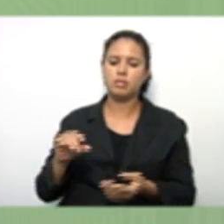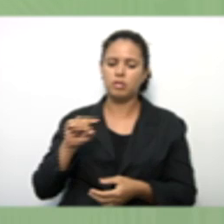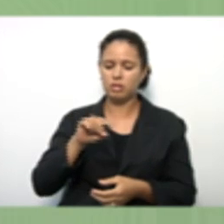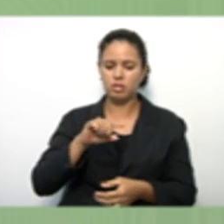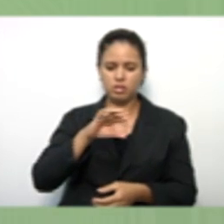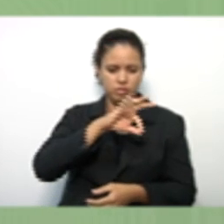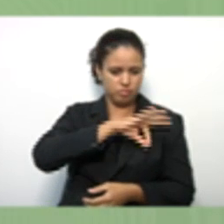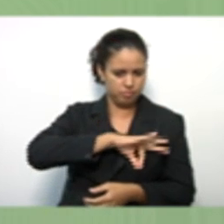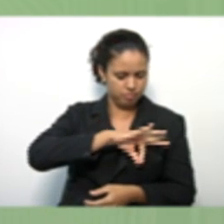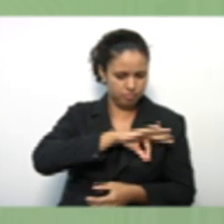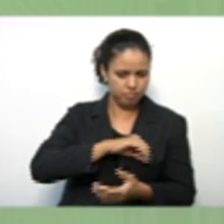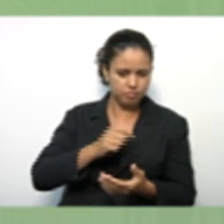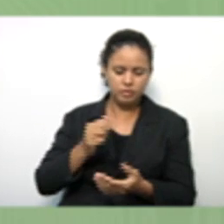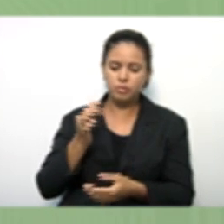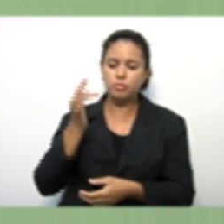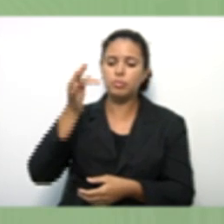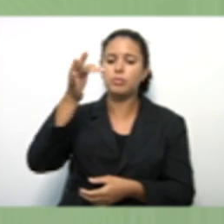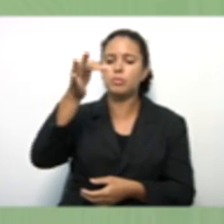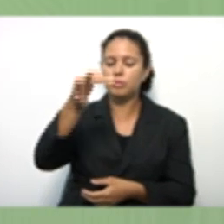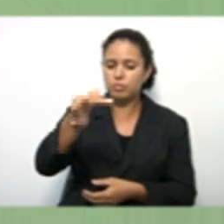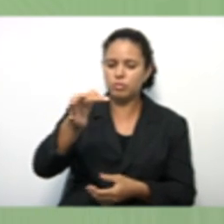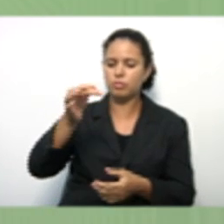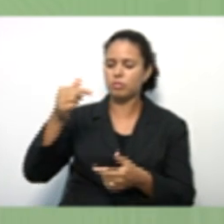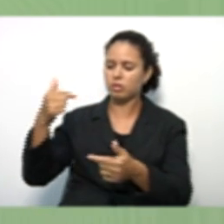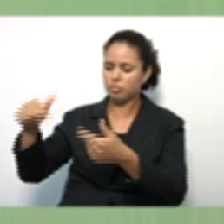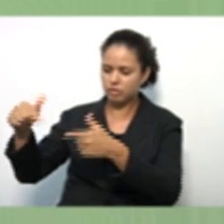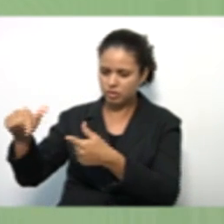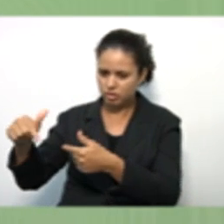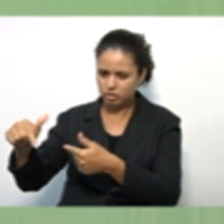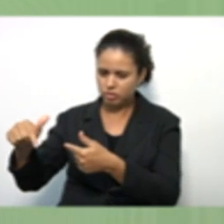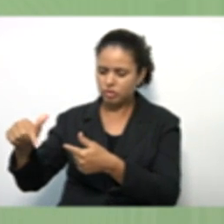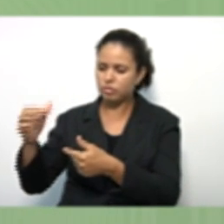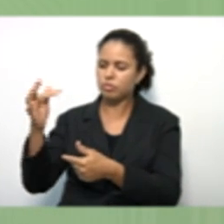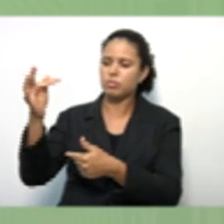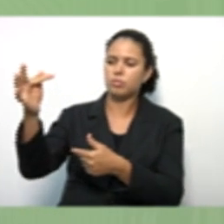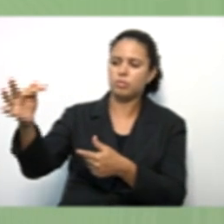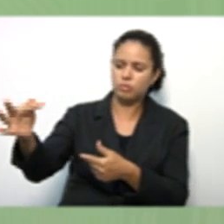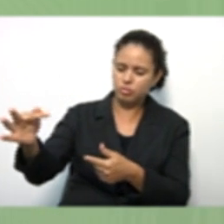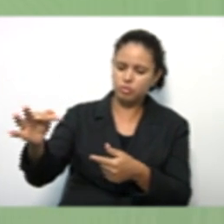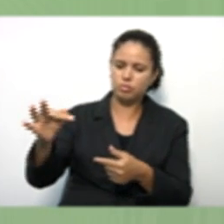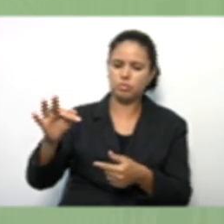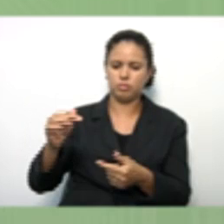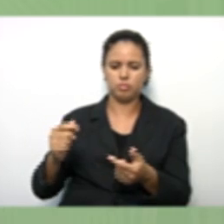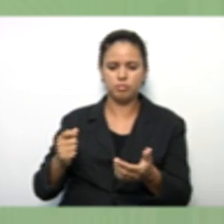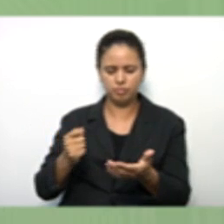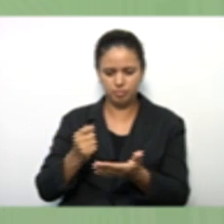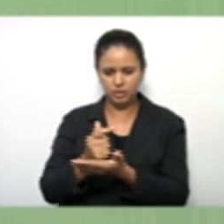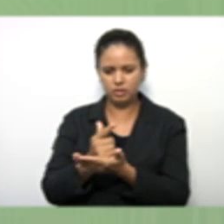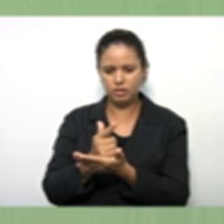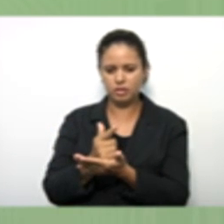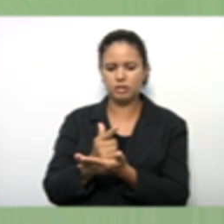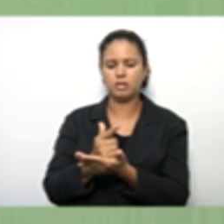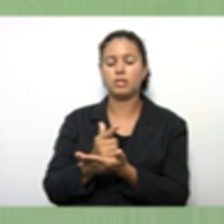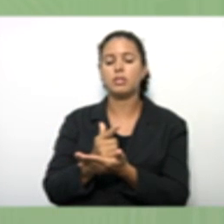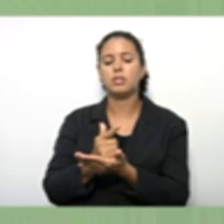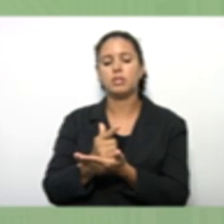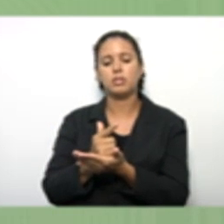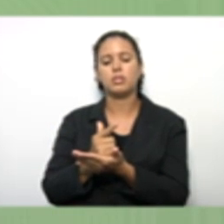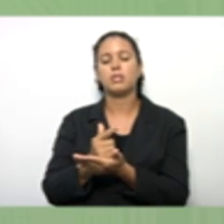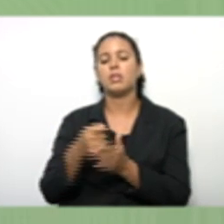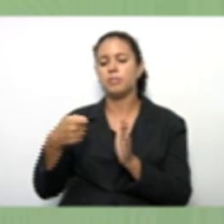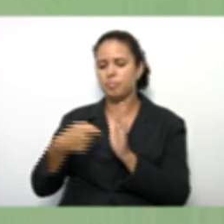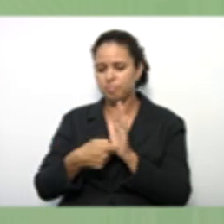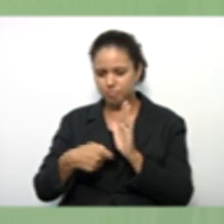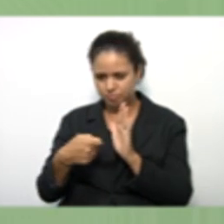pagar futuramente, né? Futuramente. Se temos que pagar futuramente, isso gerou uma